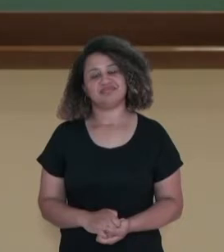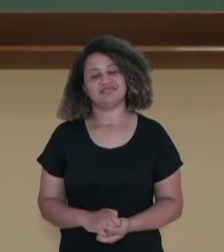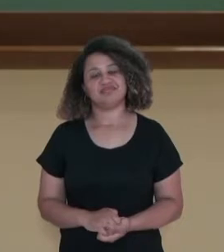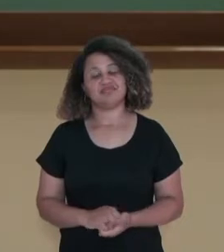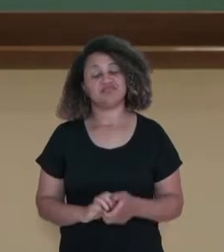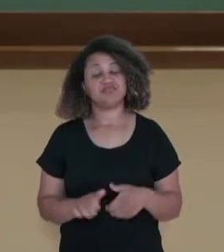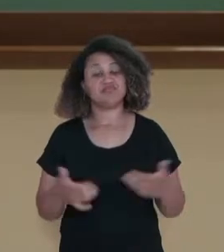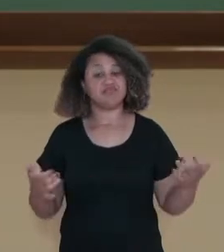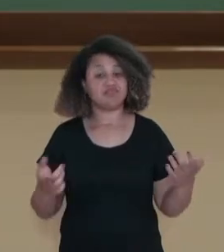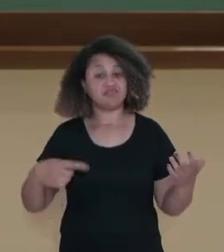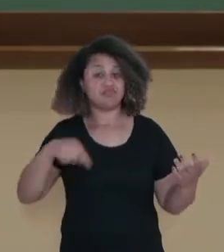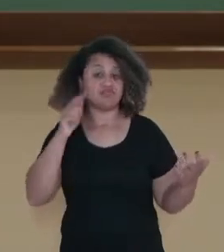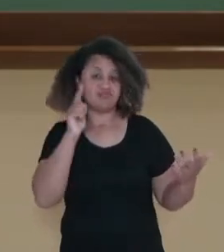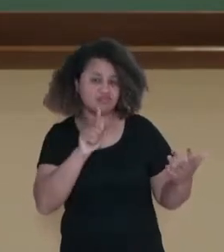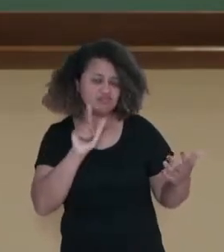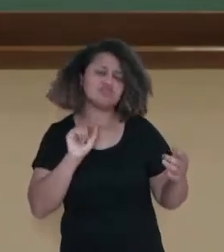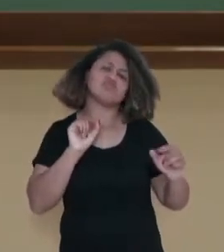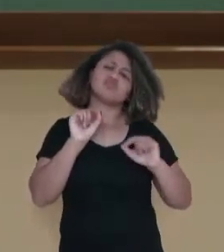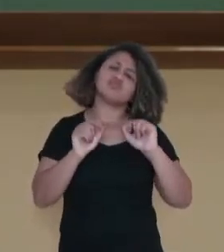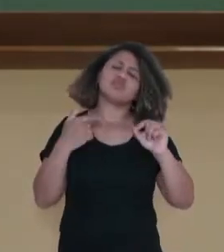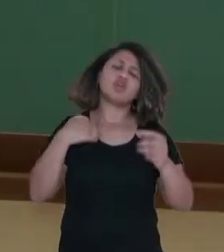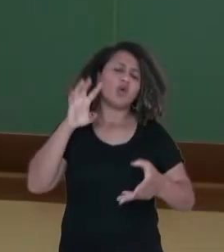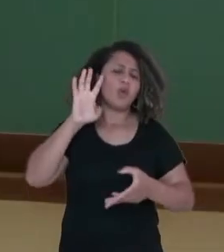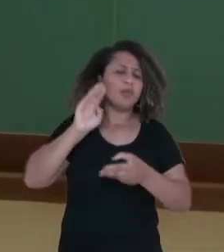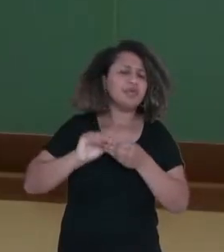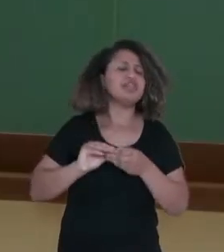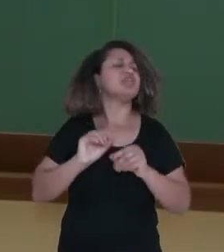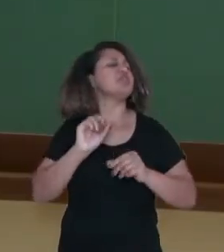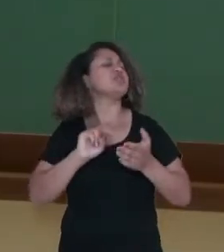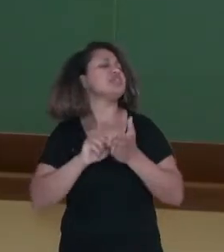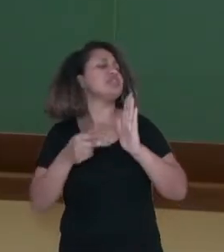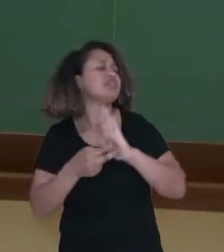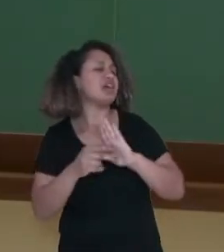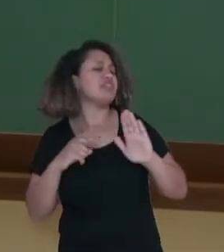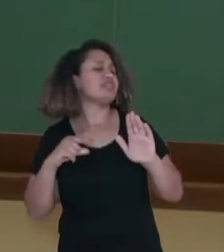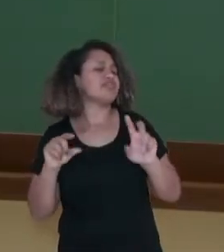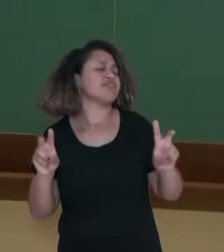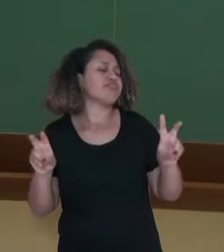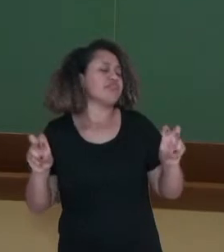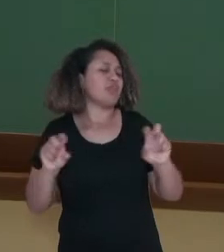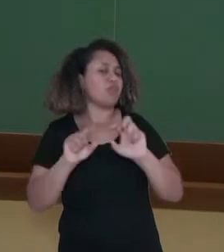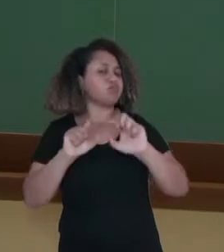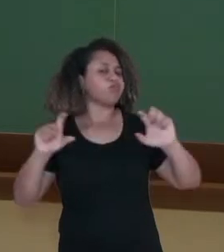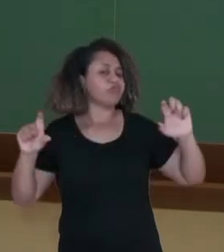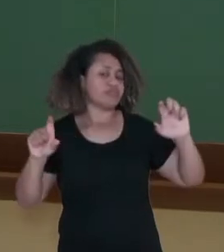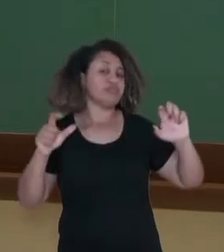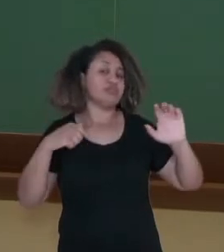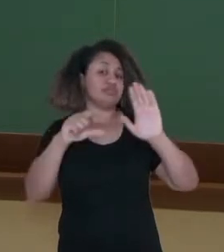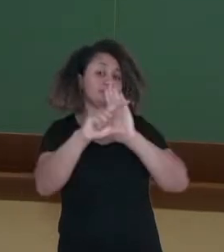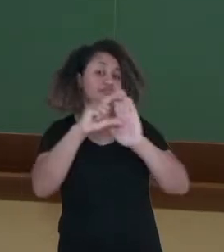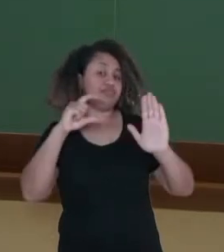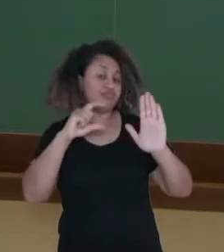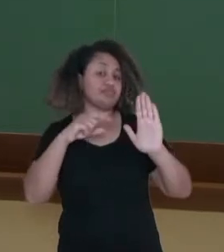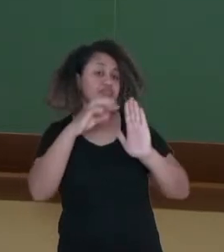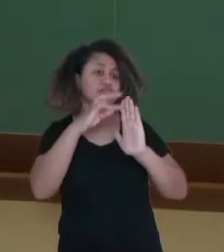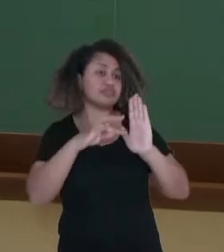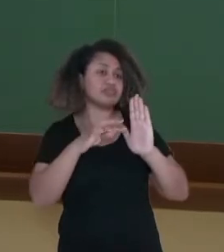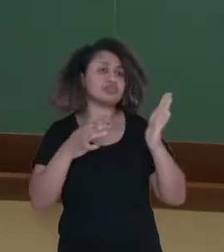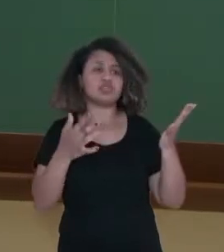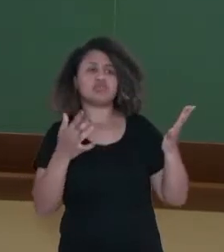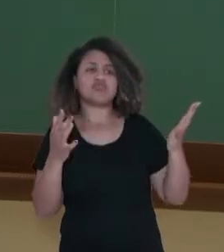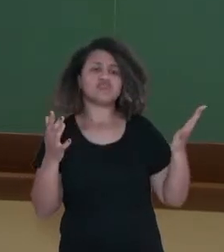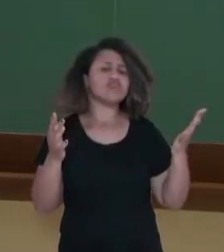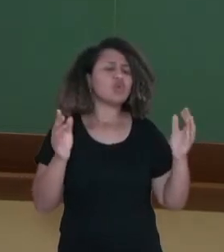Então, estudantes, conseguiram inferir, ou seja, deduzir o sentido dessa expressão nesse fragmento? Penavam para encontrar a